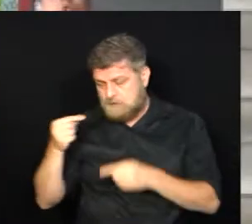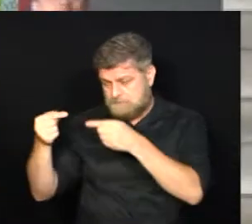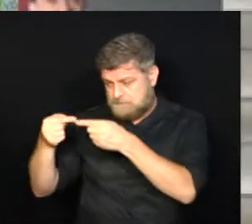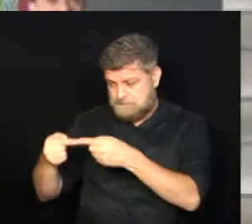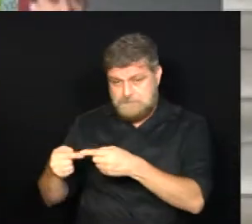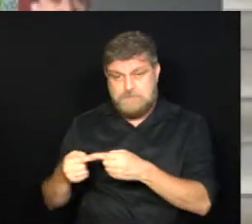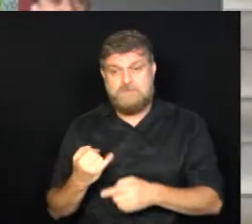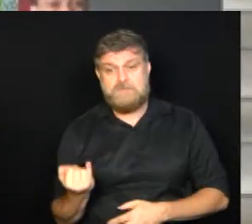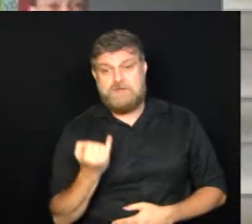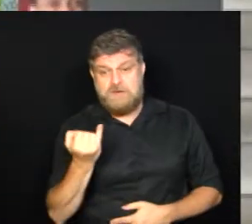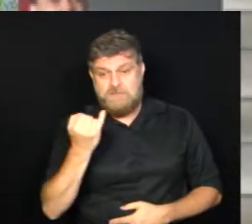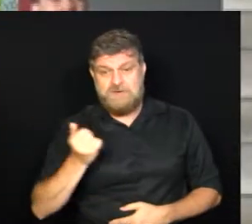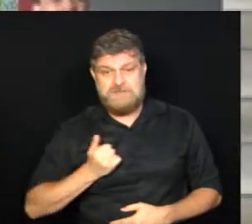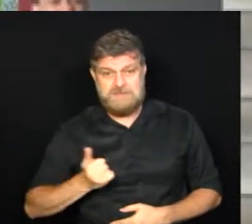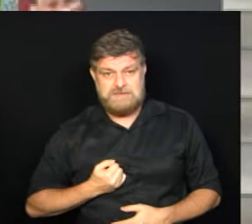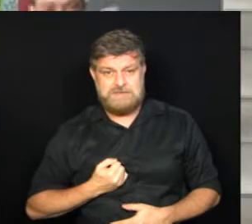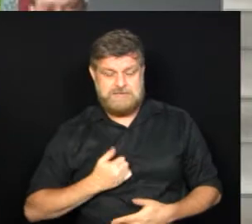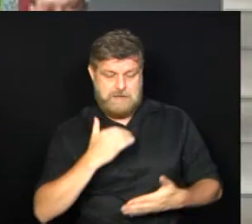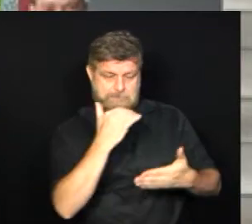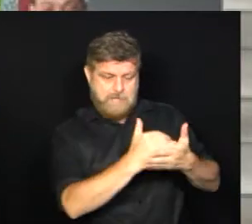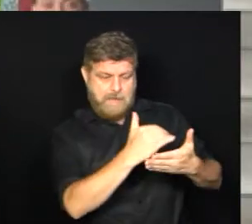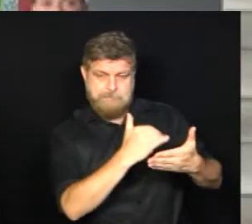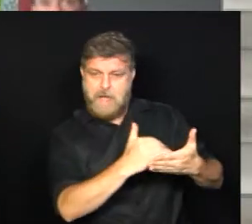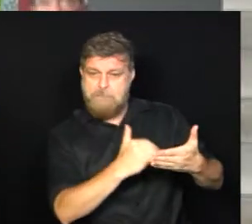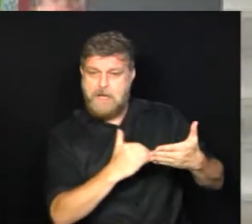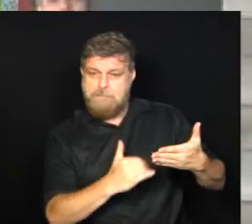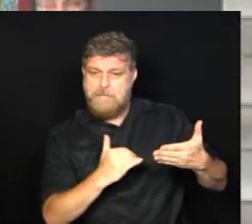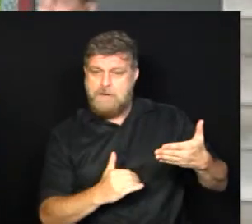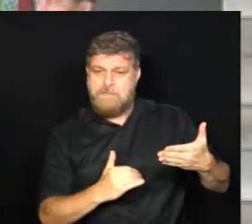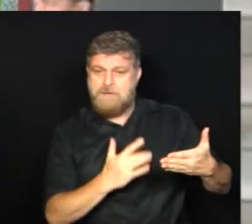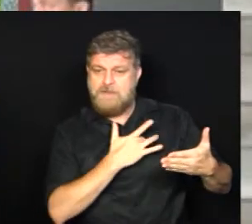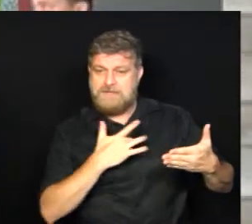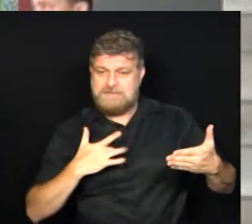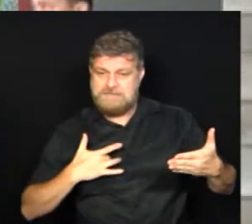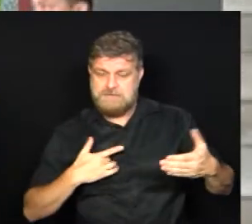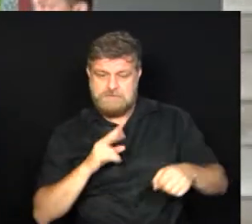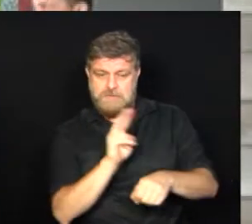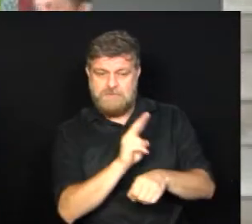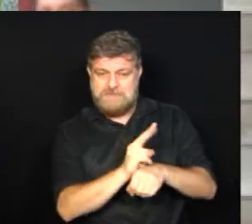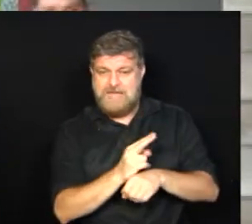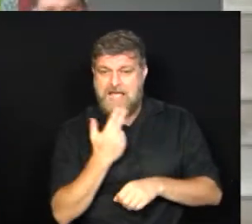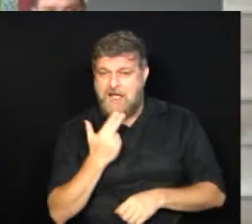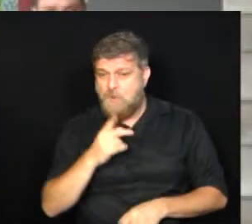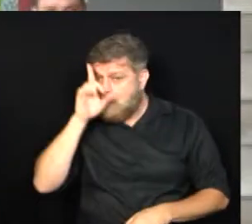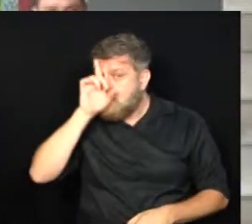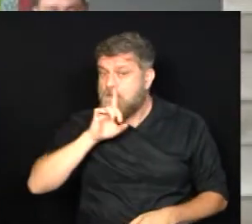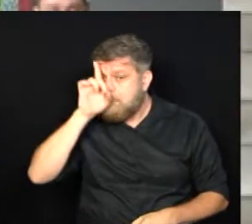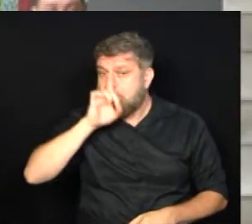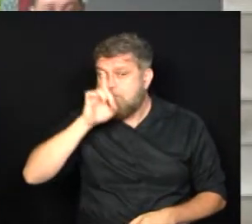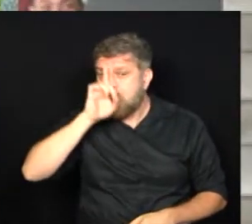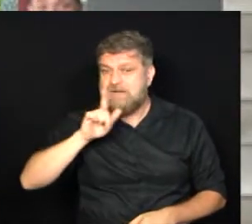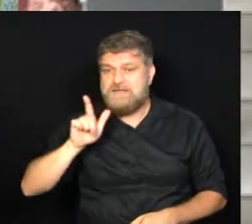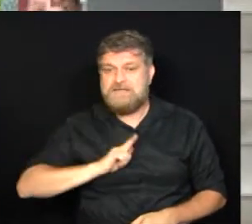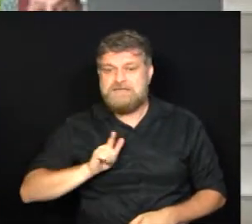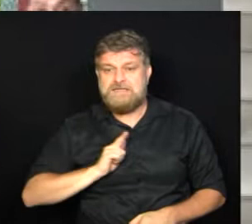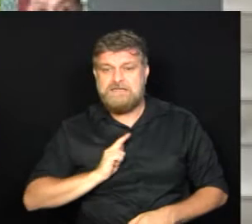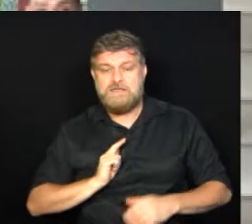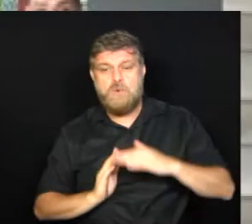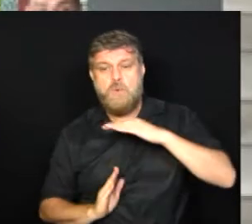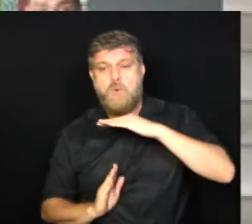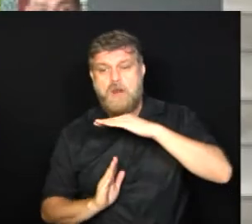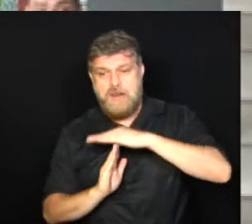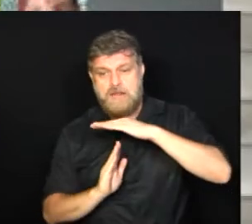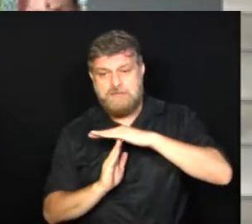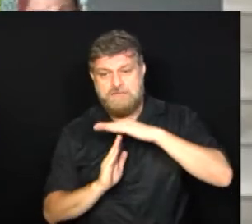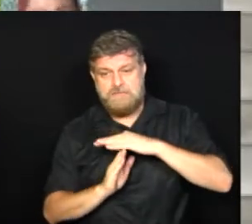sigam os protocolos sanitários. Na fase amarela, nós temos um teto de